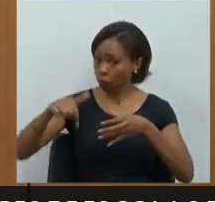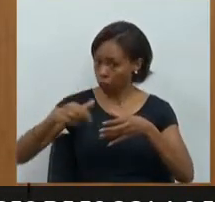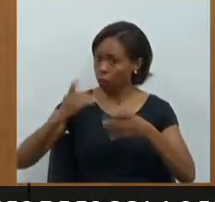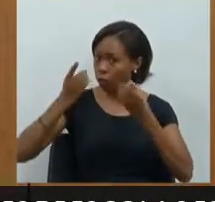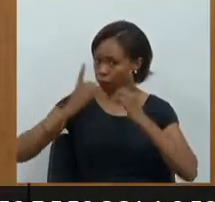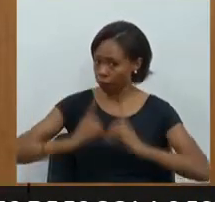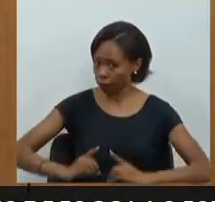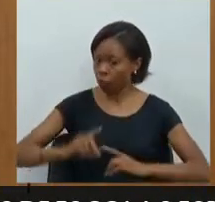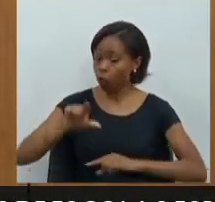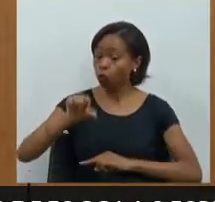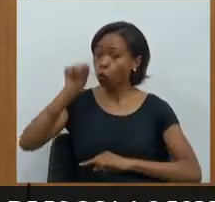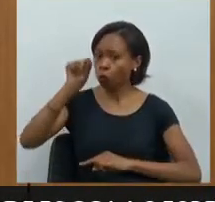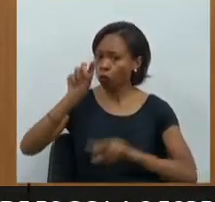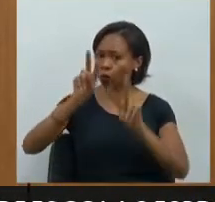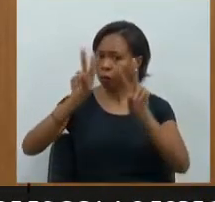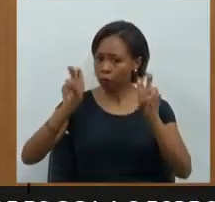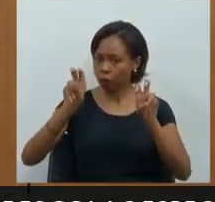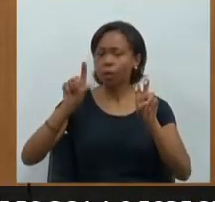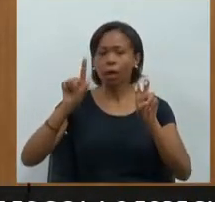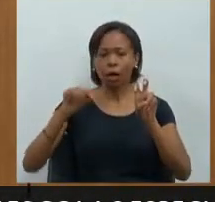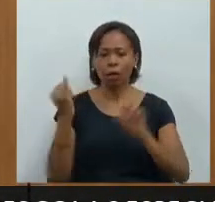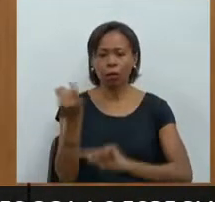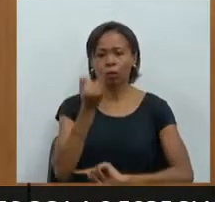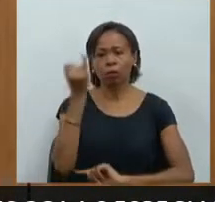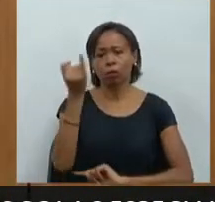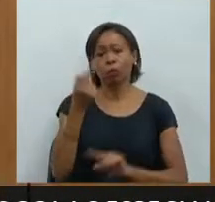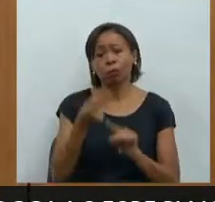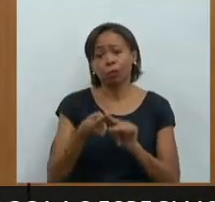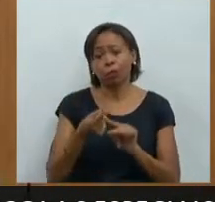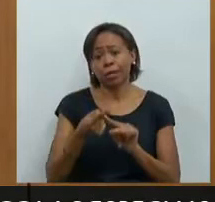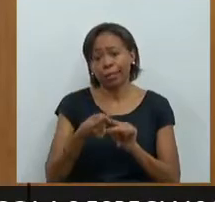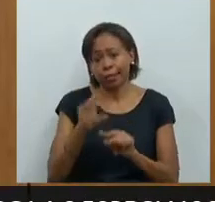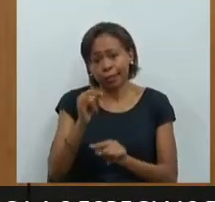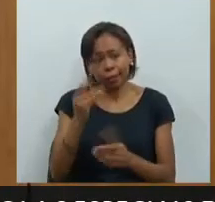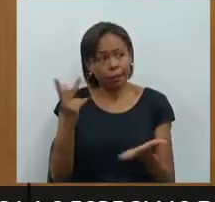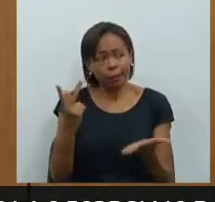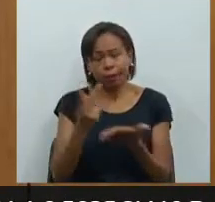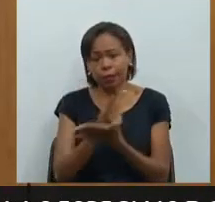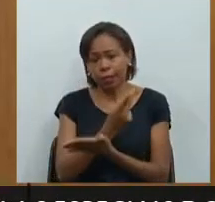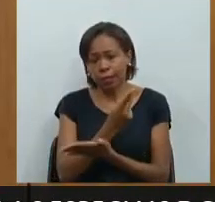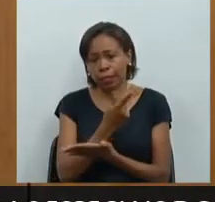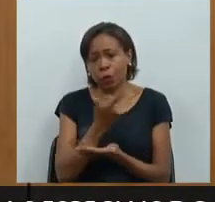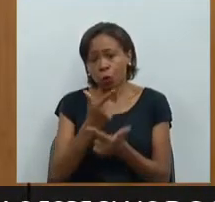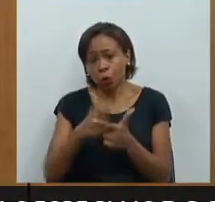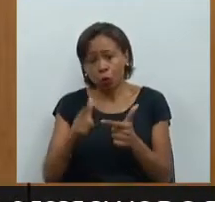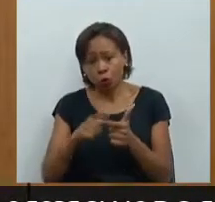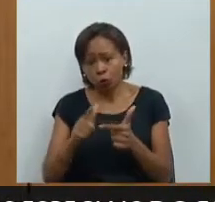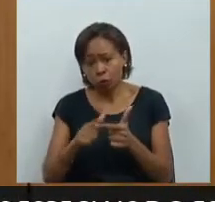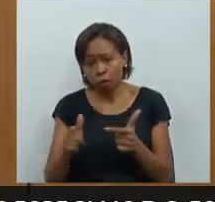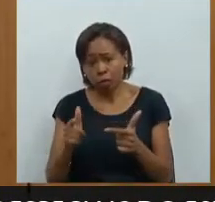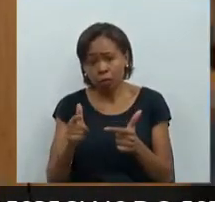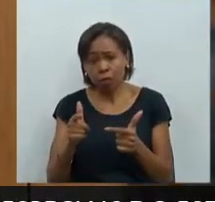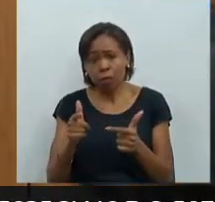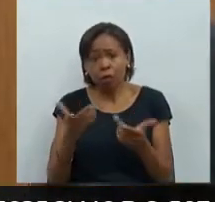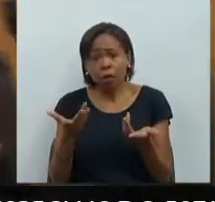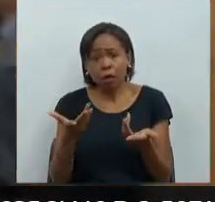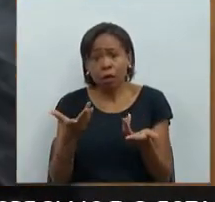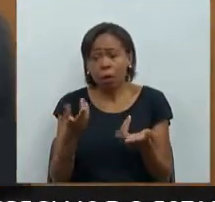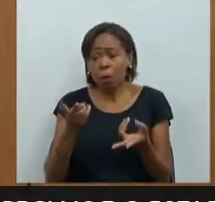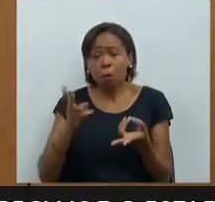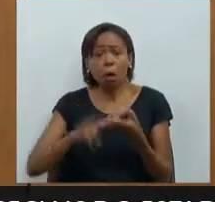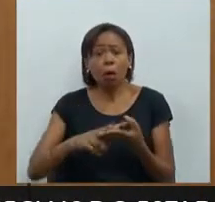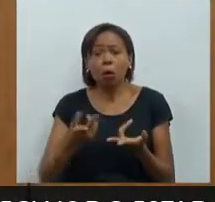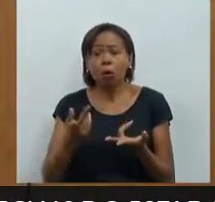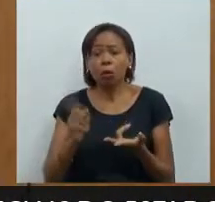discutido, porque se há algo que acontece também que não dá a continuidade daquilo que ele teve no período que passou